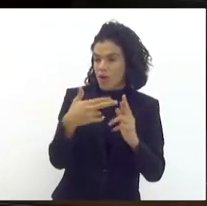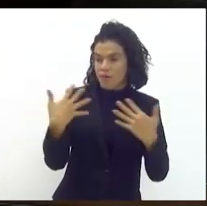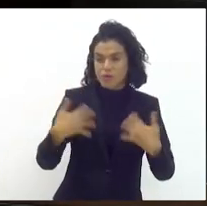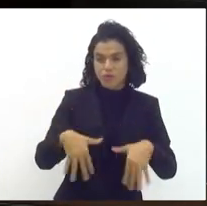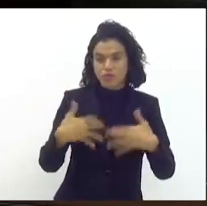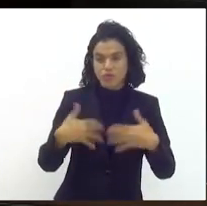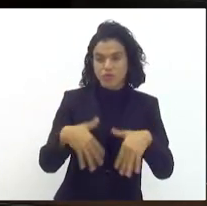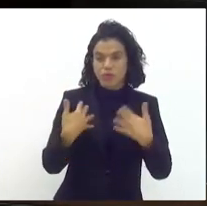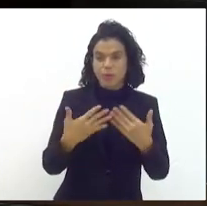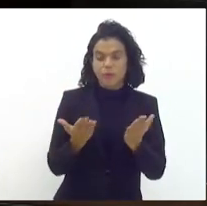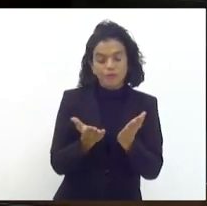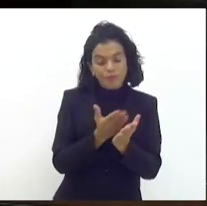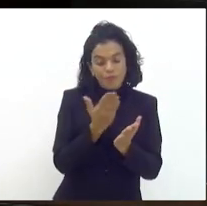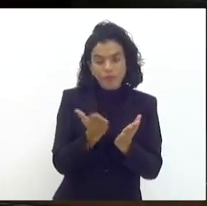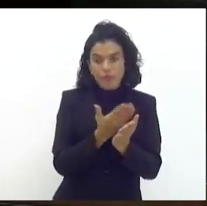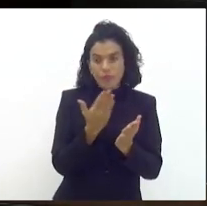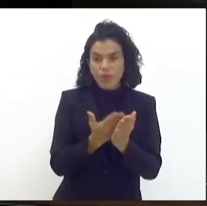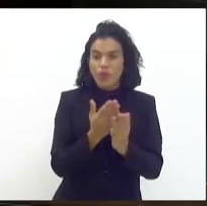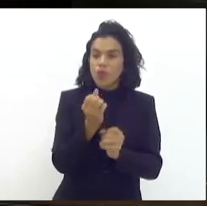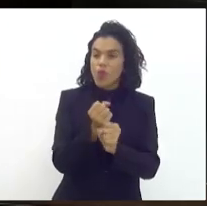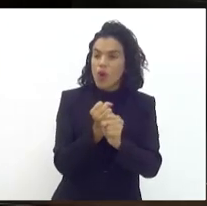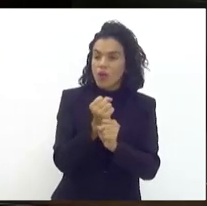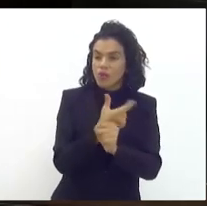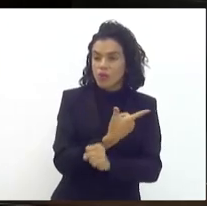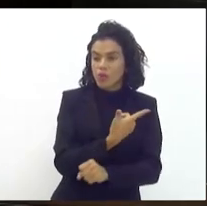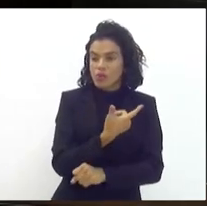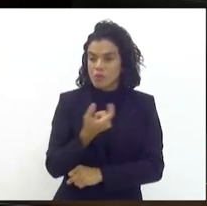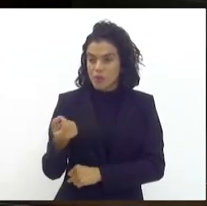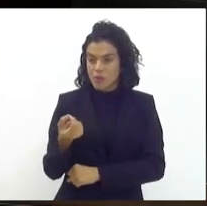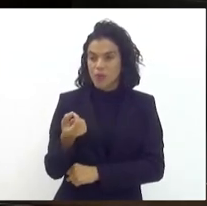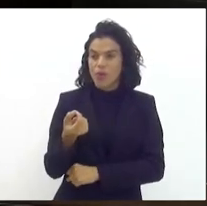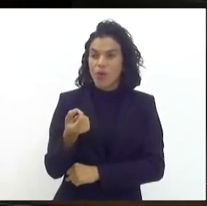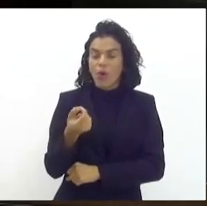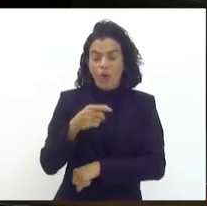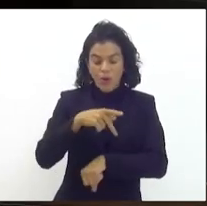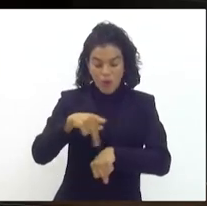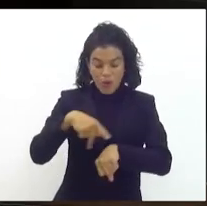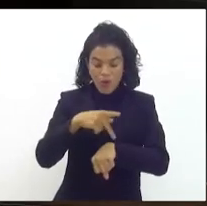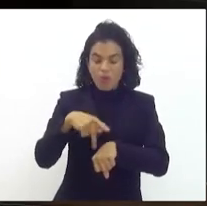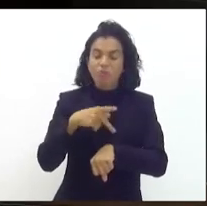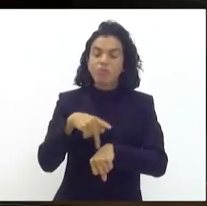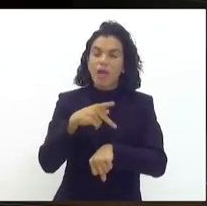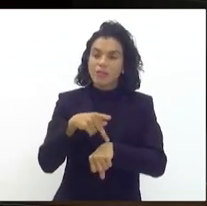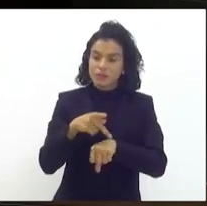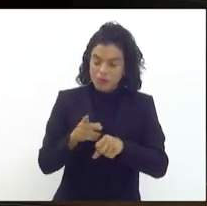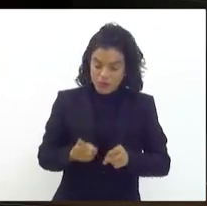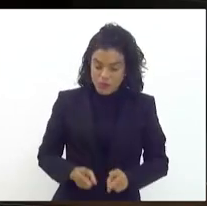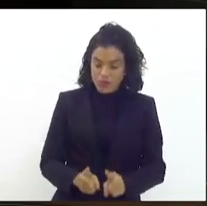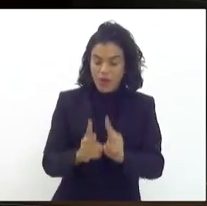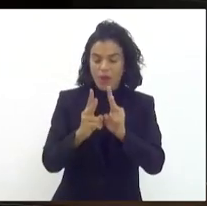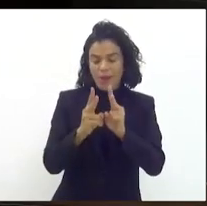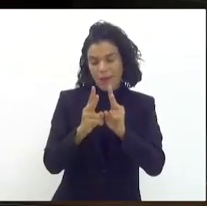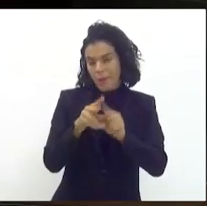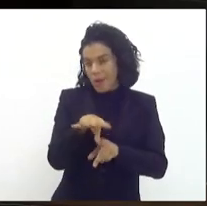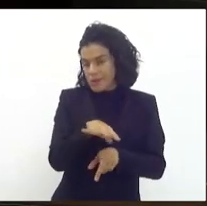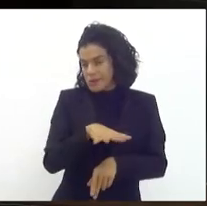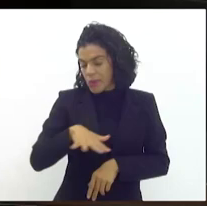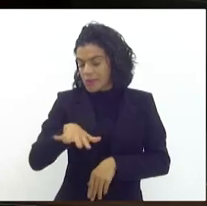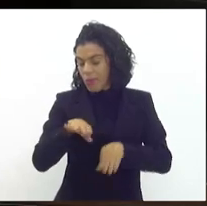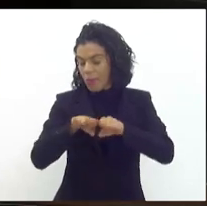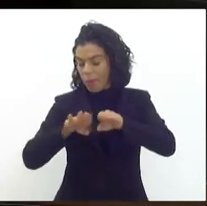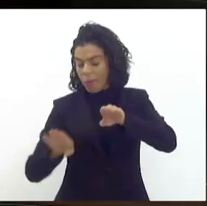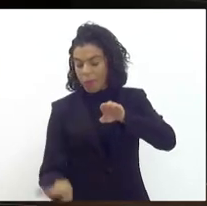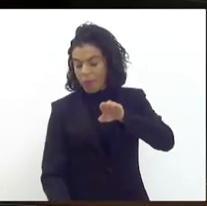dizendo que nos idosos de 2000 o nosso país ainda amargaria uma situação de extrema